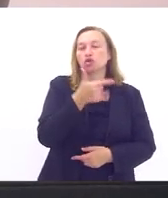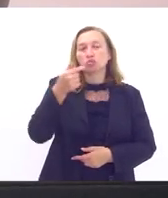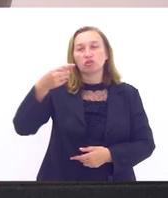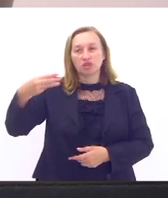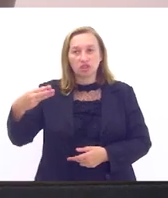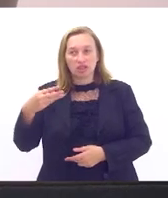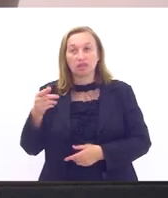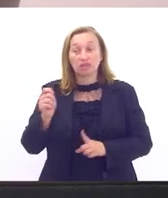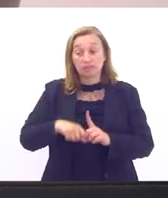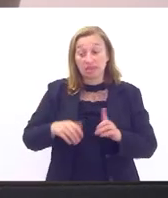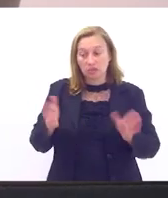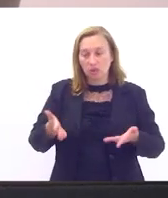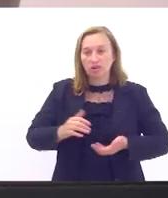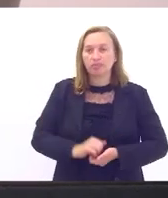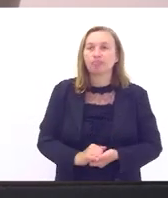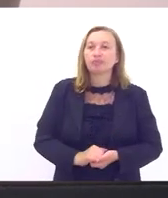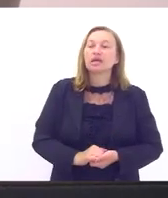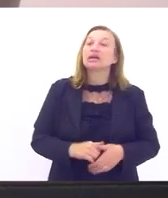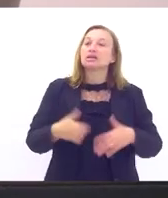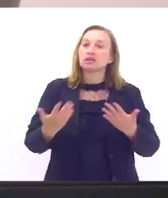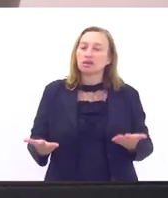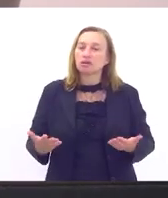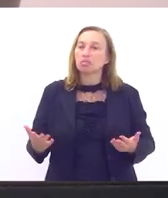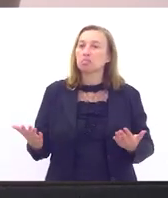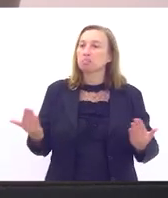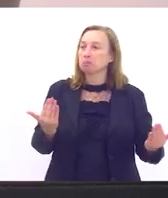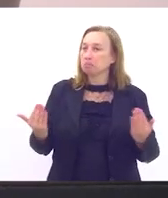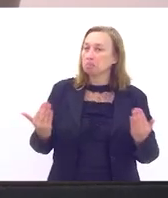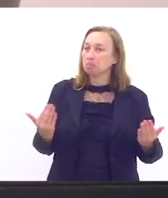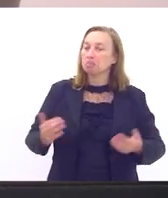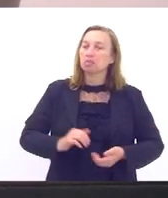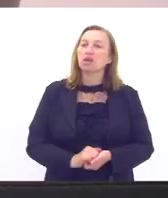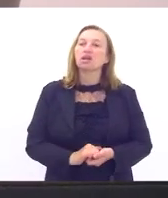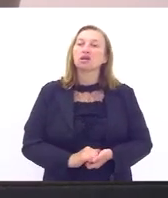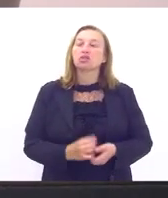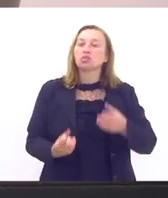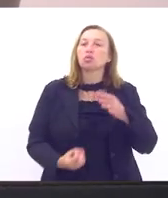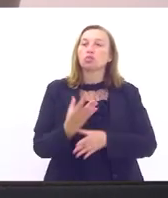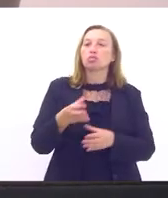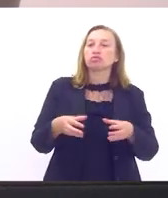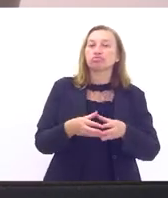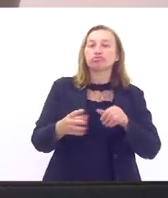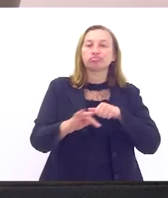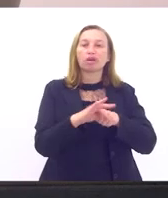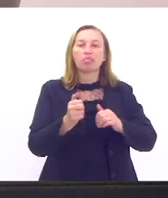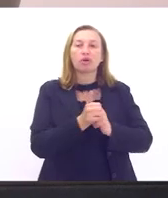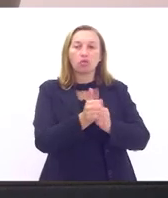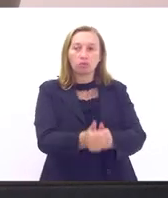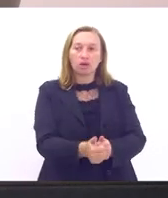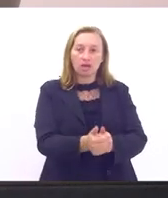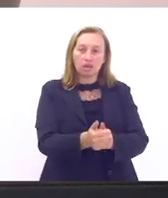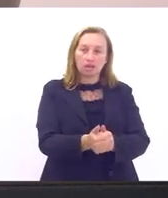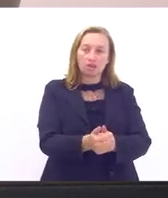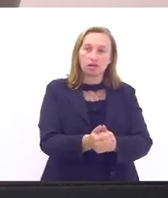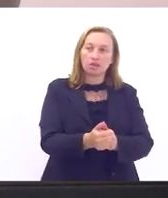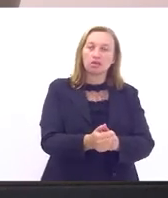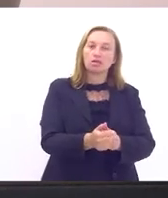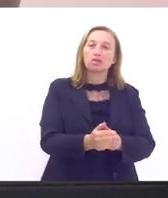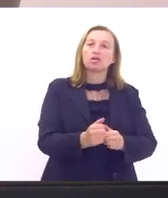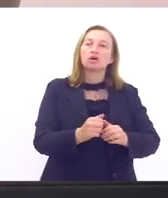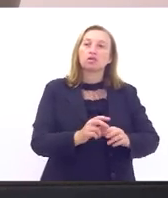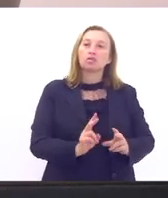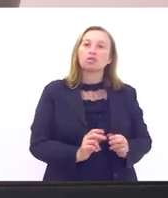2023, esse mês. No entanto, em paralelo a essa tramitação, foi constituído um grupo técnico para acompanhamento das ações de tuberculose no sistema